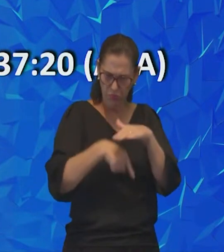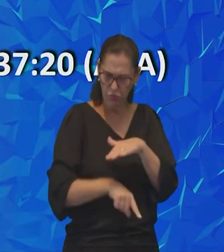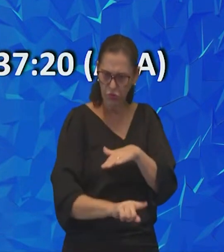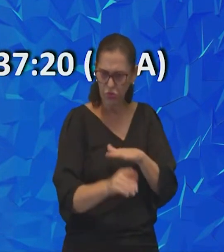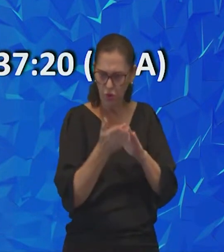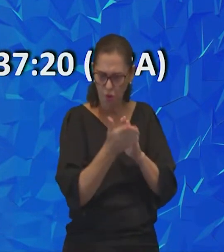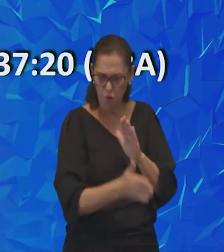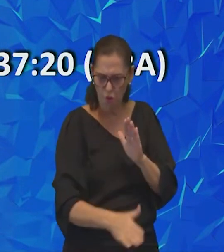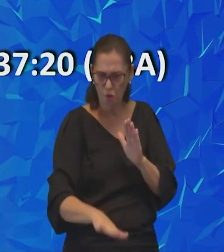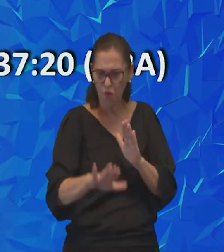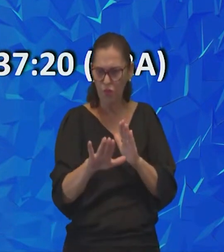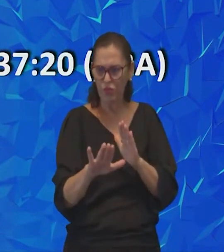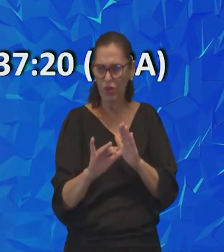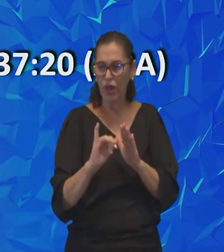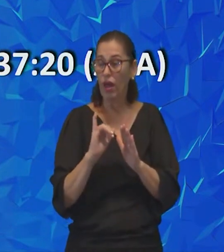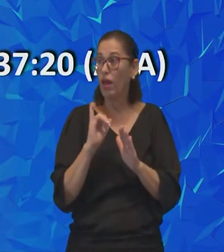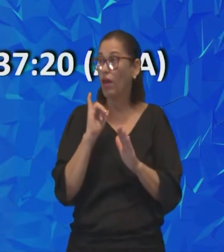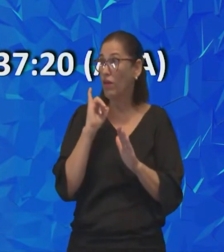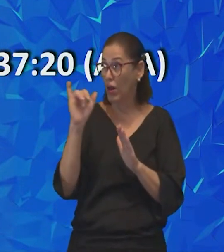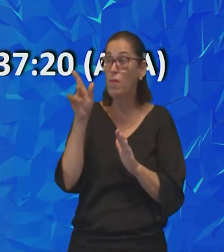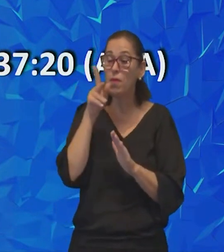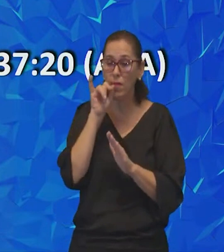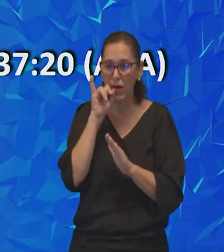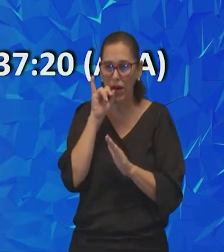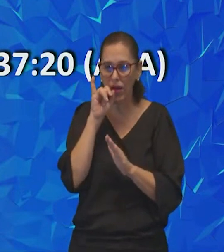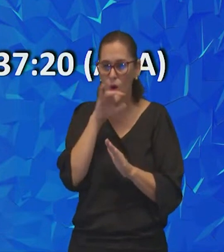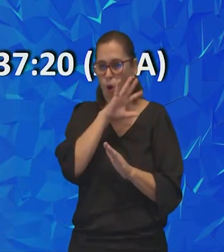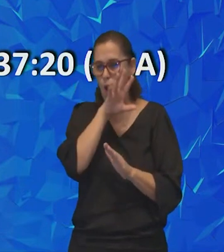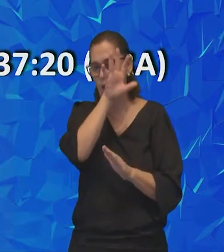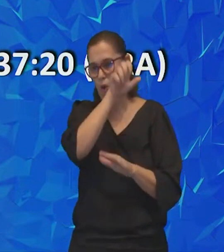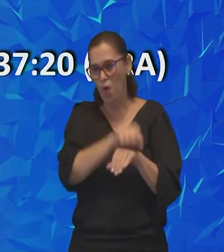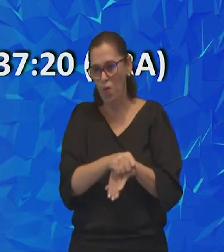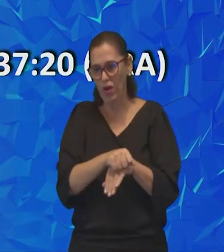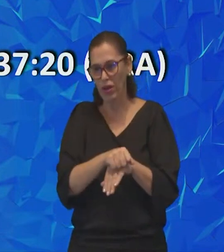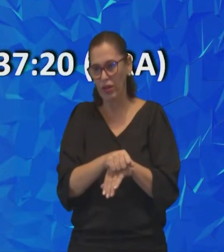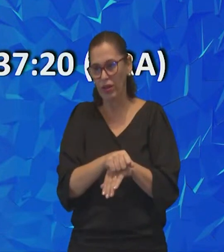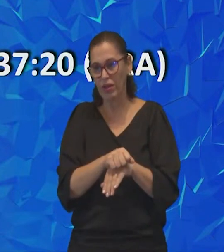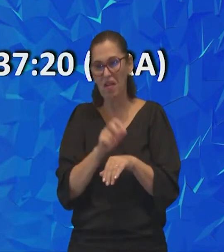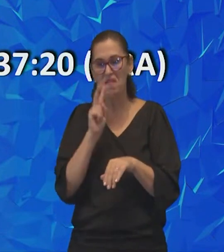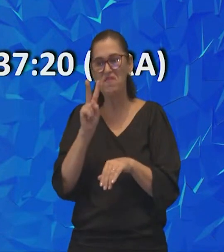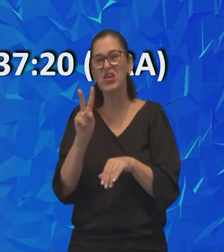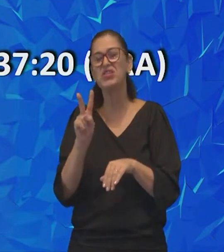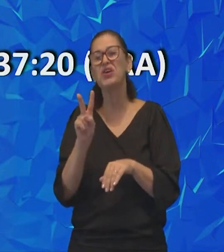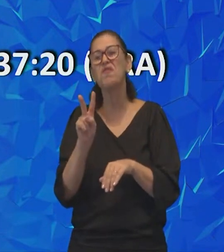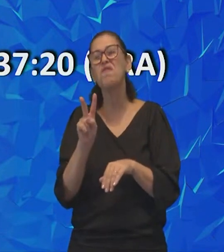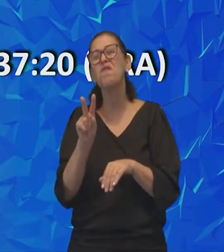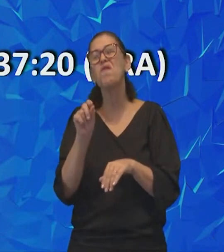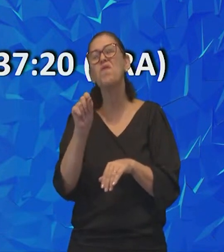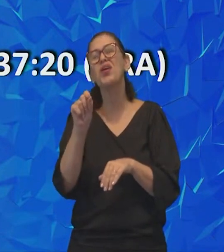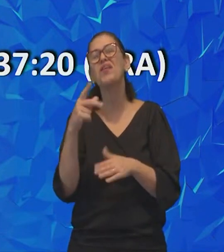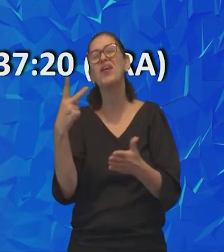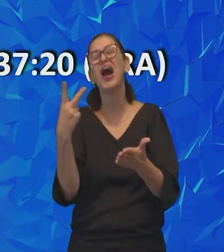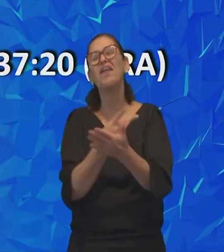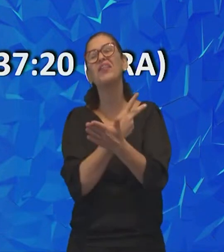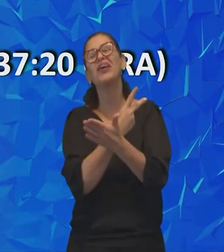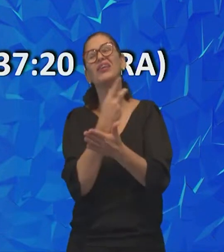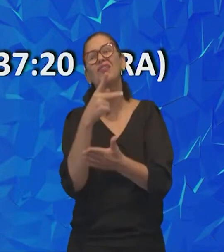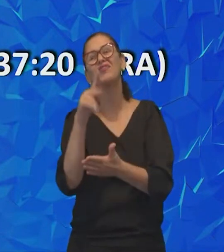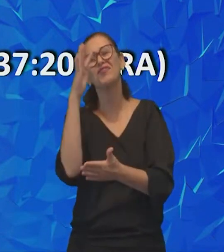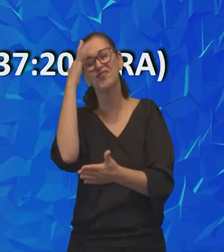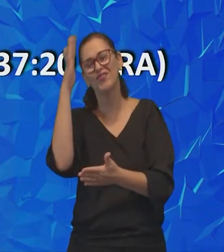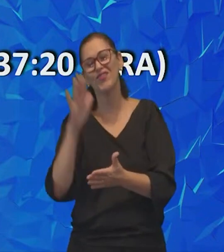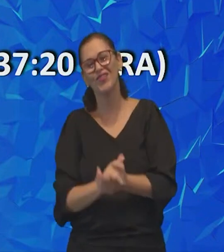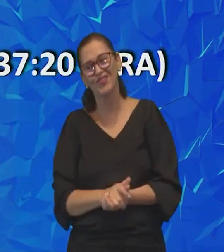cisternas, e diremos: um animal selvagem o comeu, e vejamos em que lhe darão os sonhos.